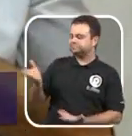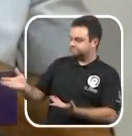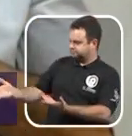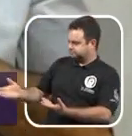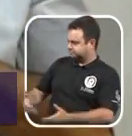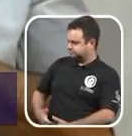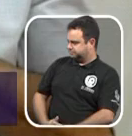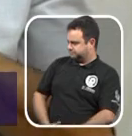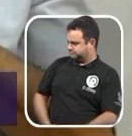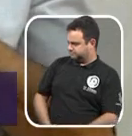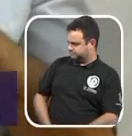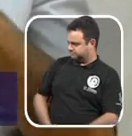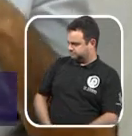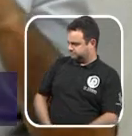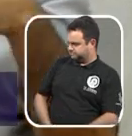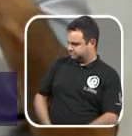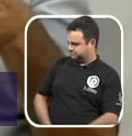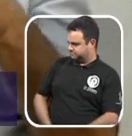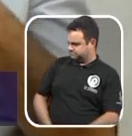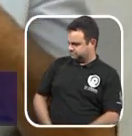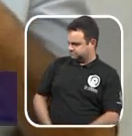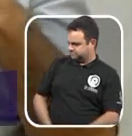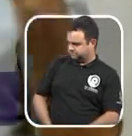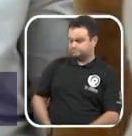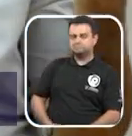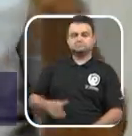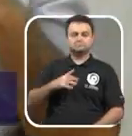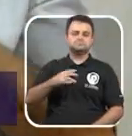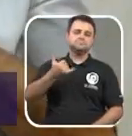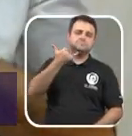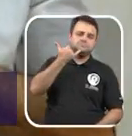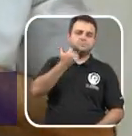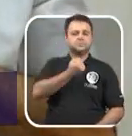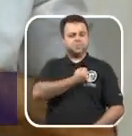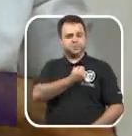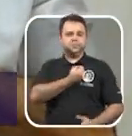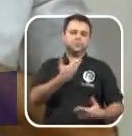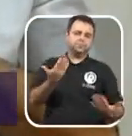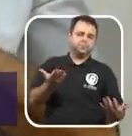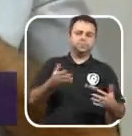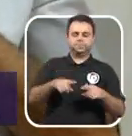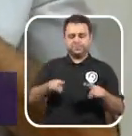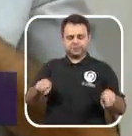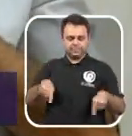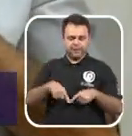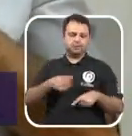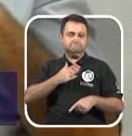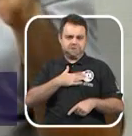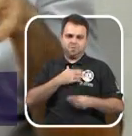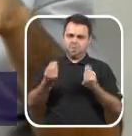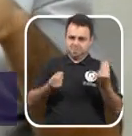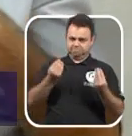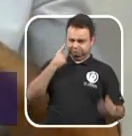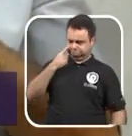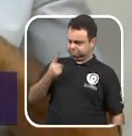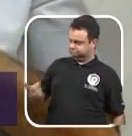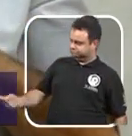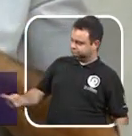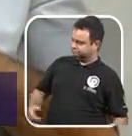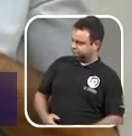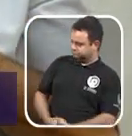Rilo. E pelas redes sociais você vai ter os telefones aqui do mandato, né? Pode